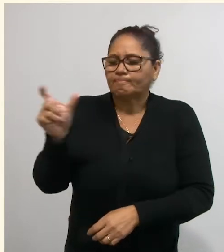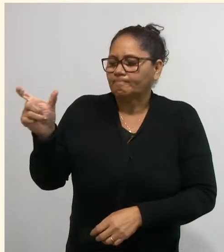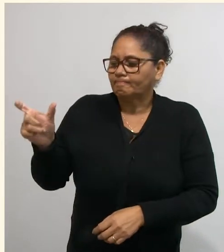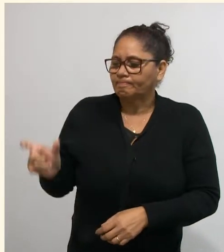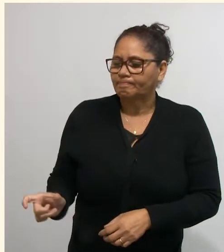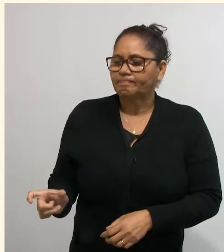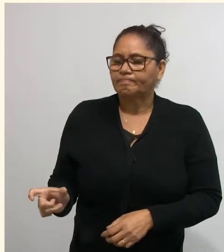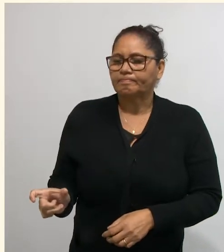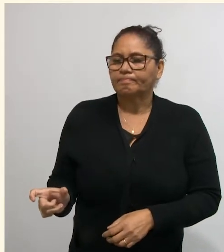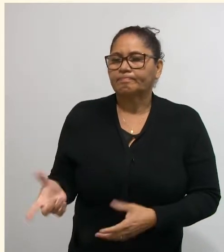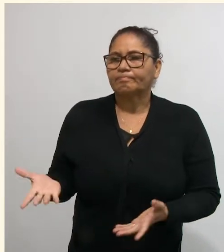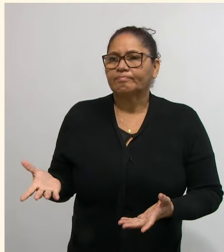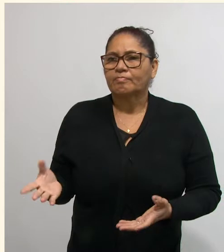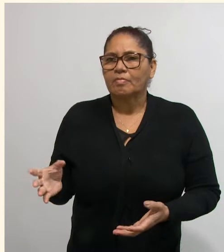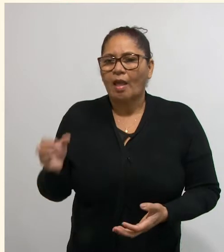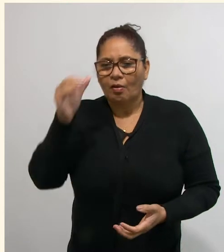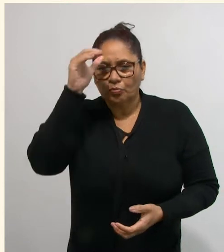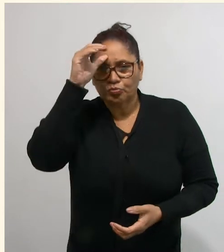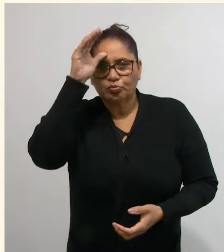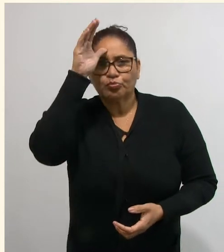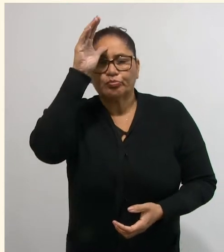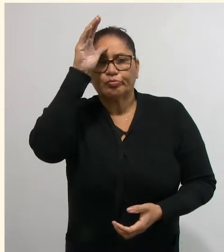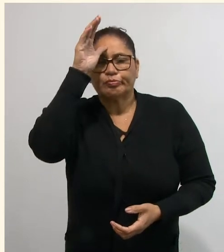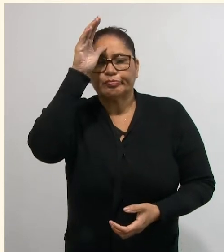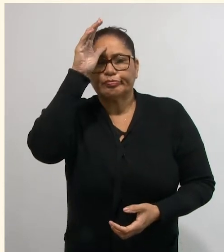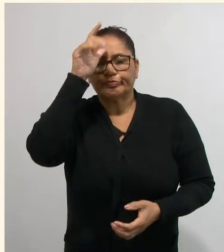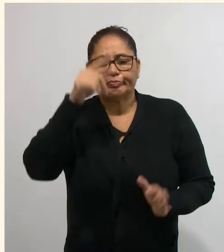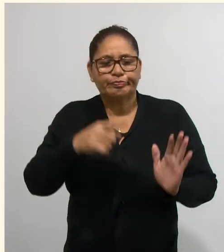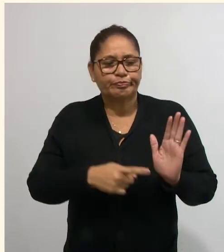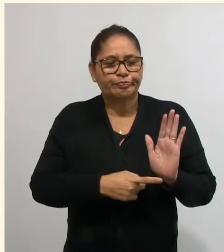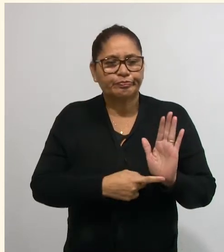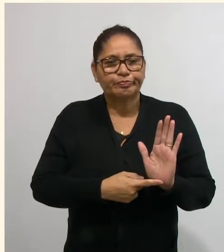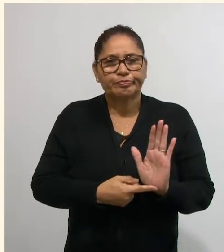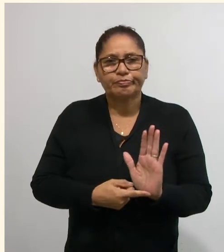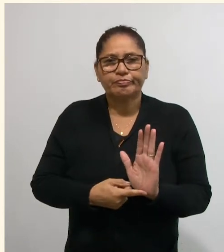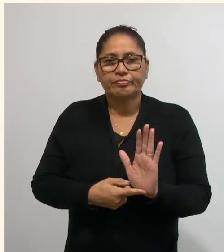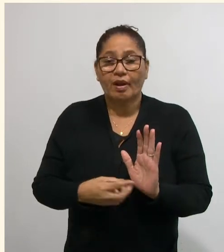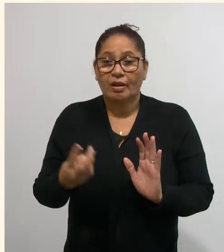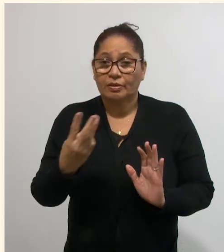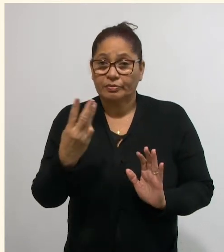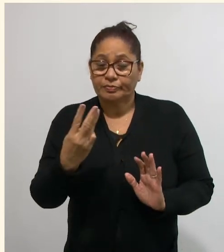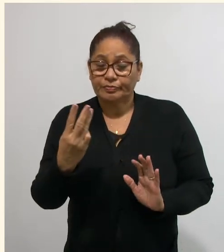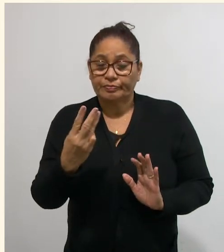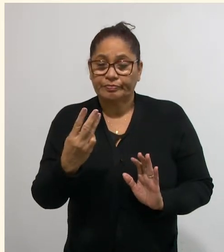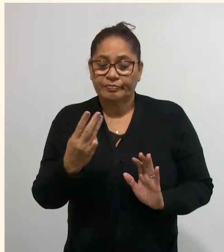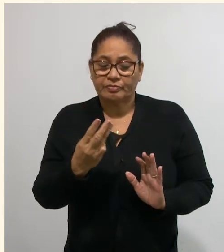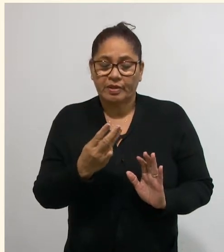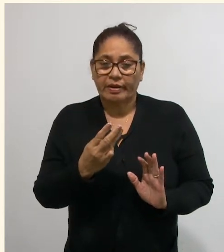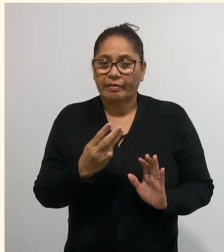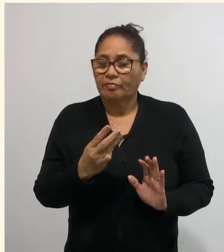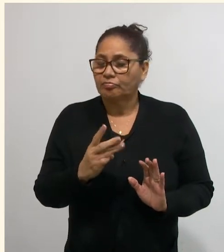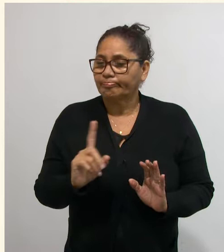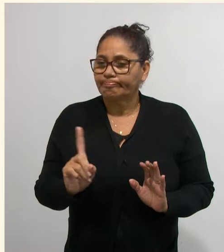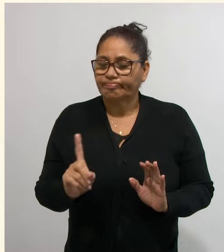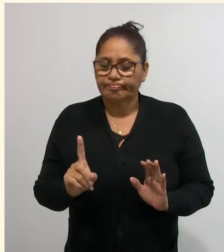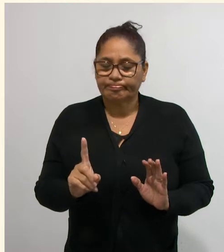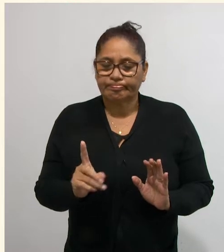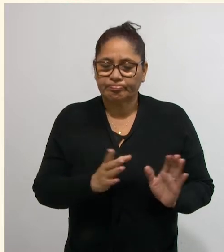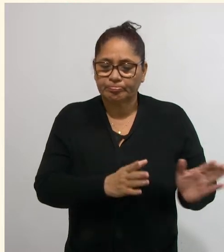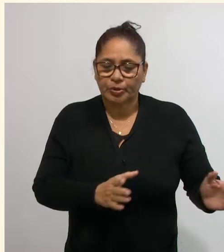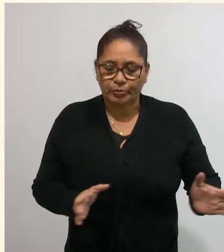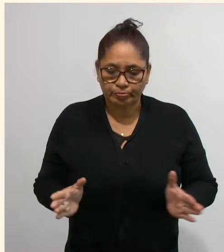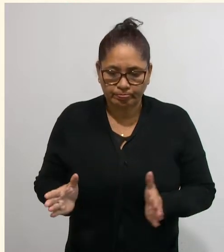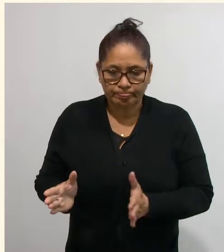Na assimilação do conhecimento proposto. Para isso, há 3 funções inseparáveis, que é organizar